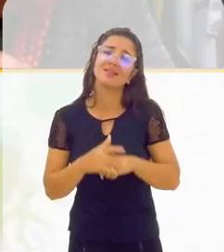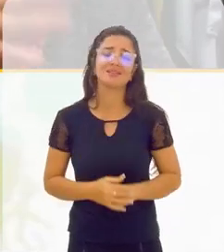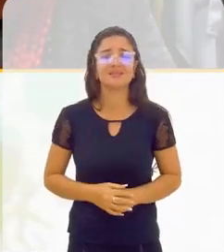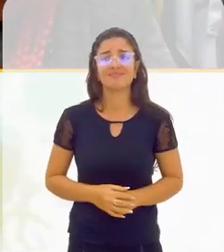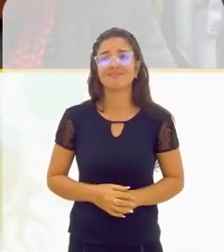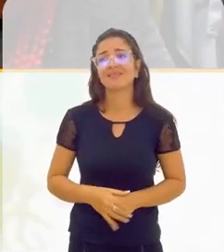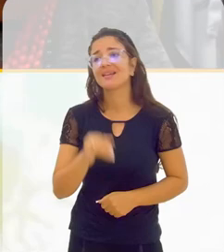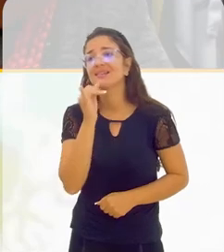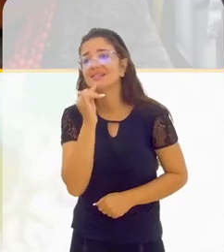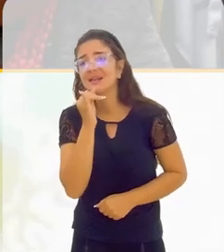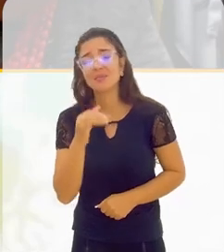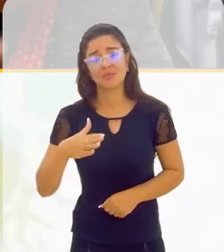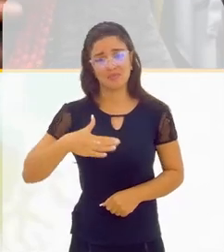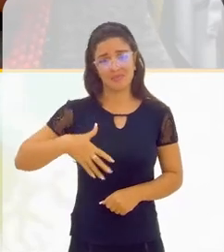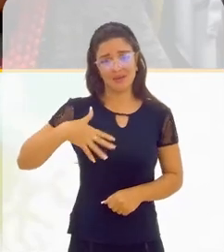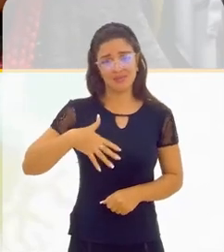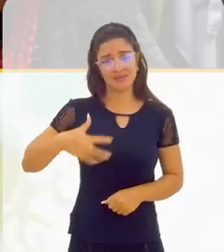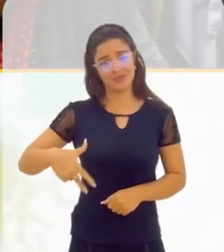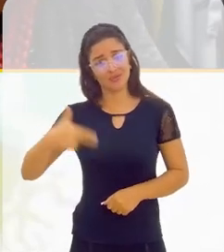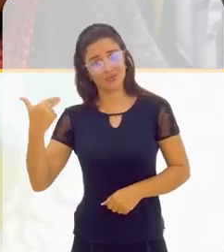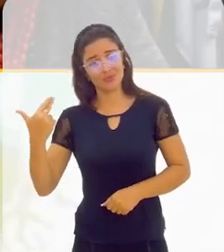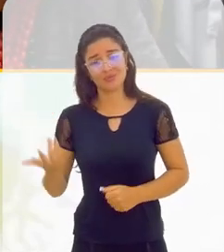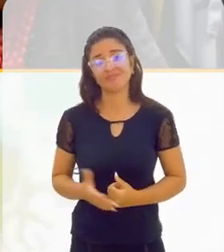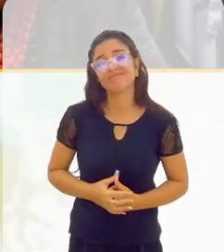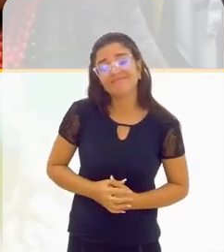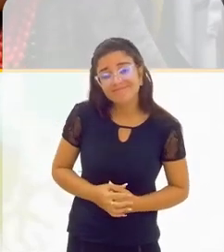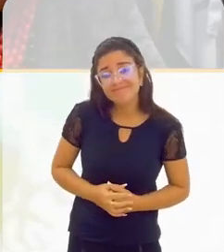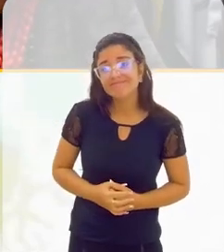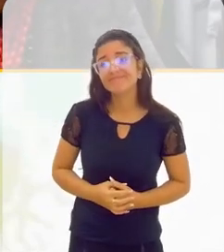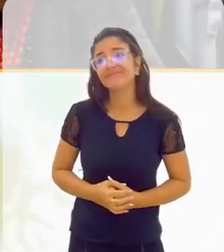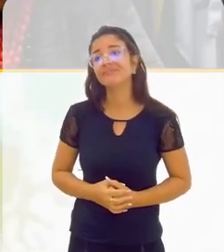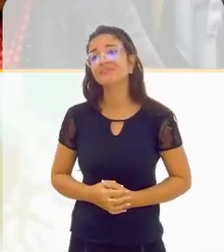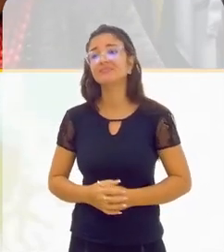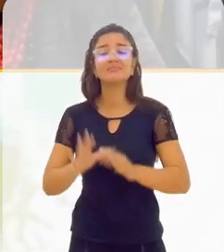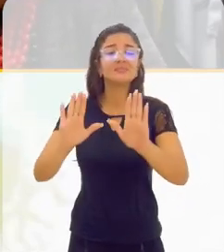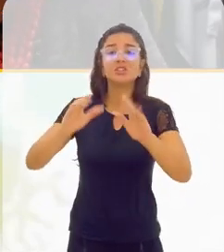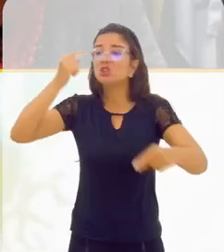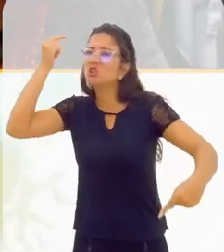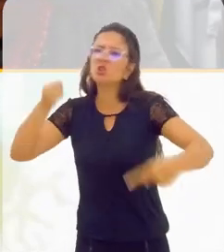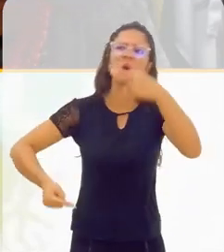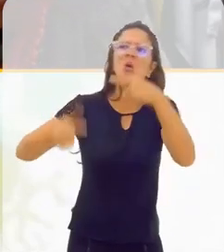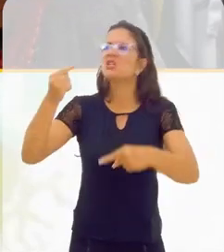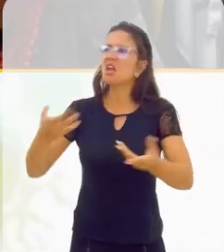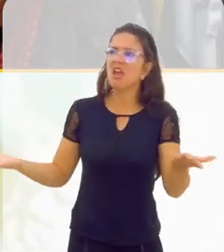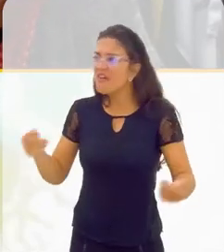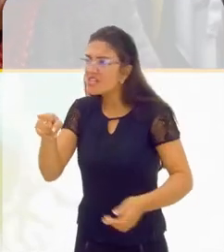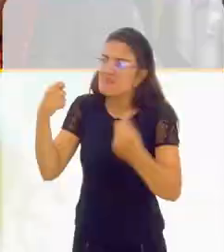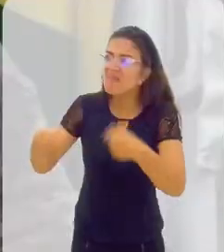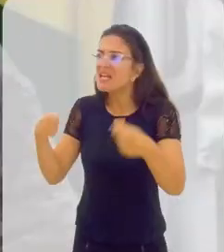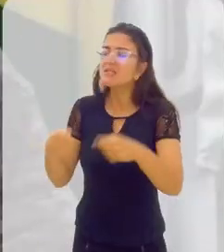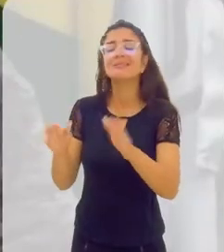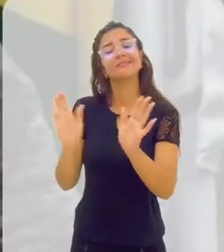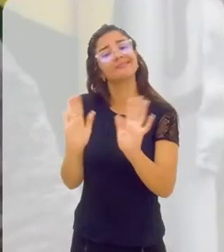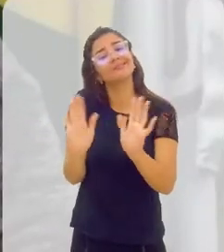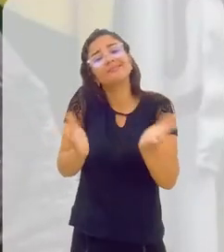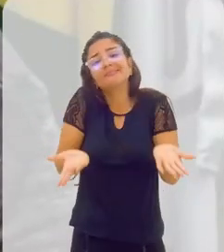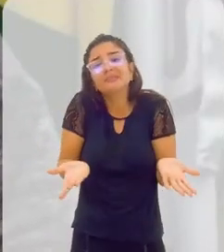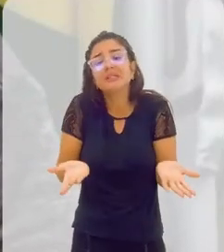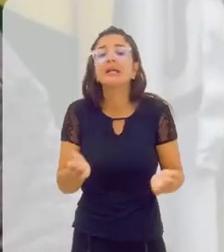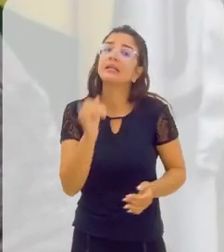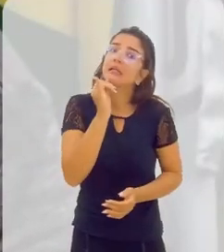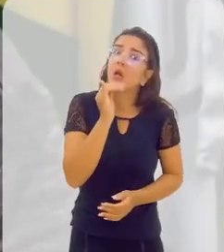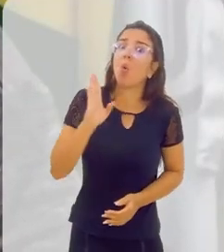tectomizado tirando uma lama sem ter nunca discutido com ele Lógico não gente emergência né